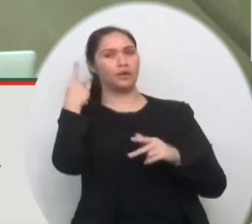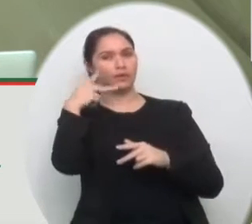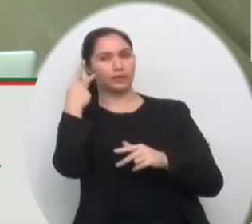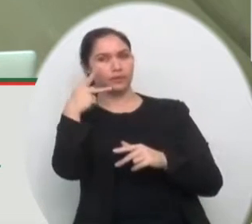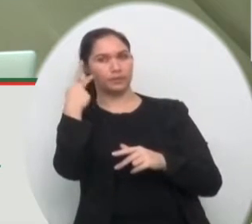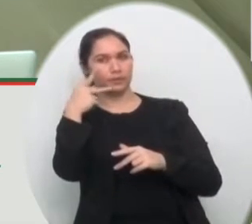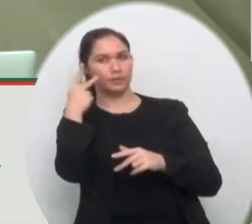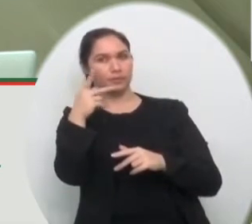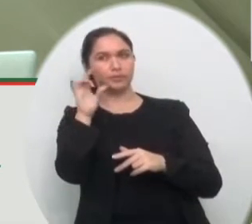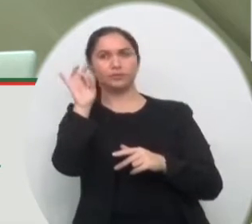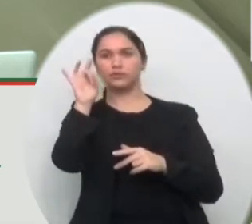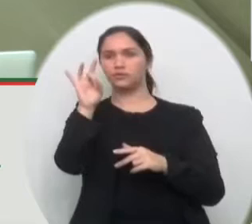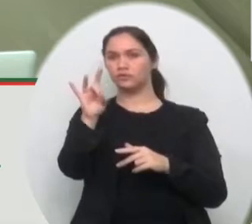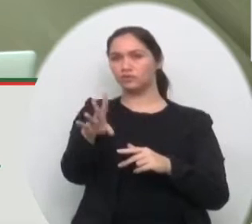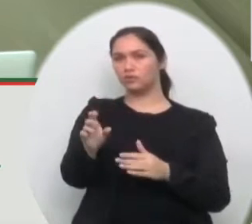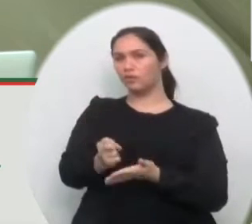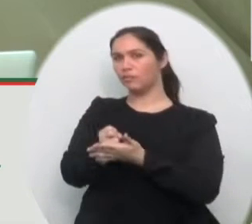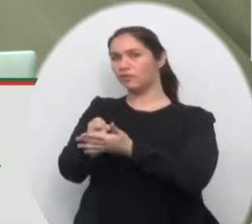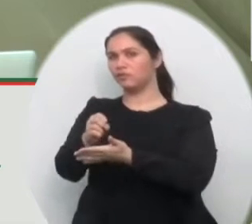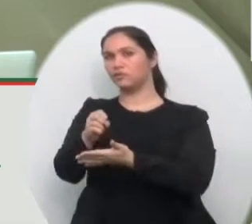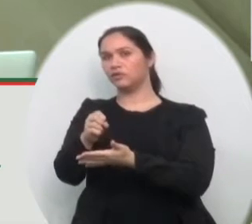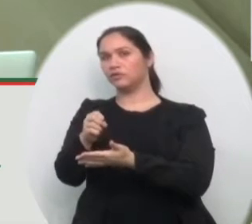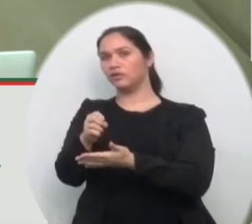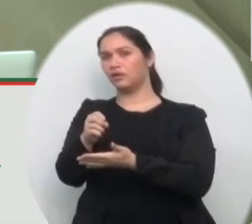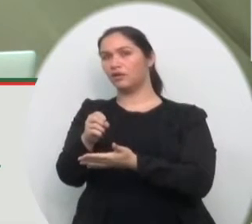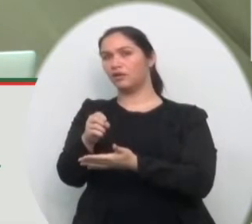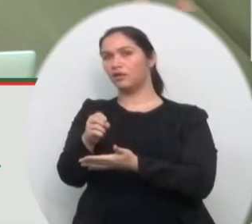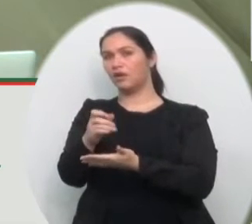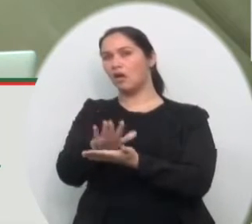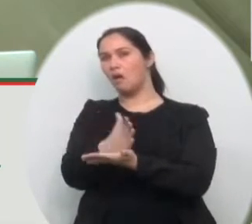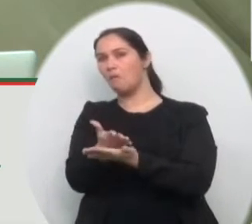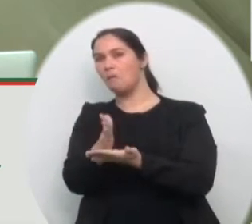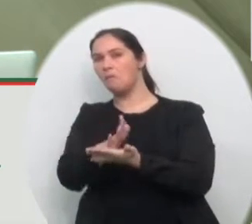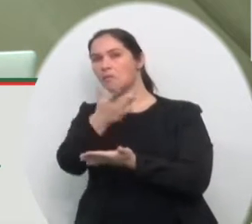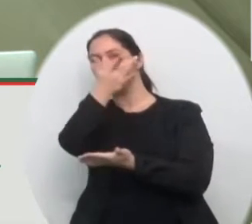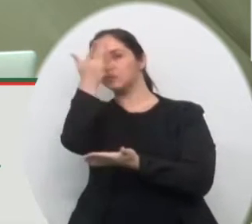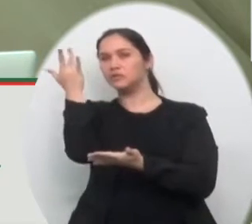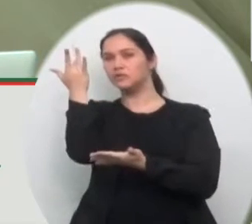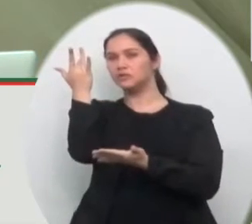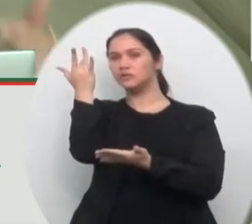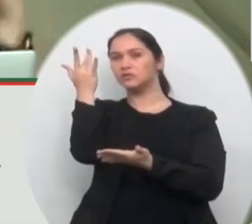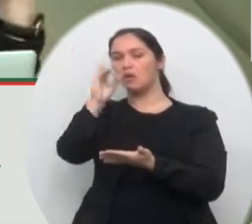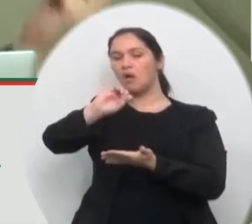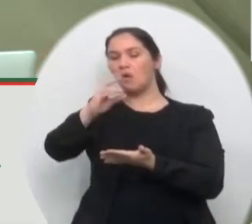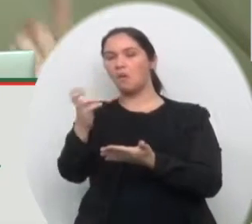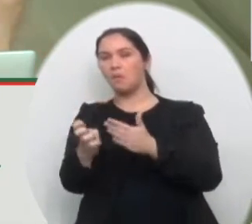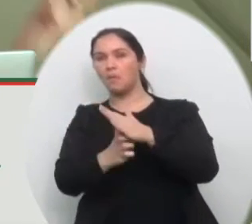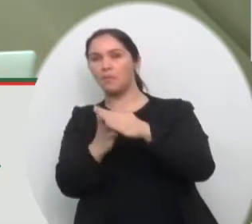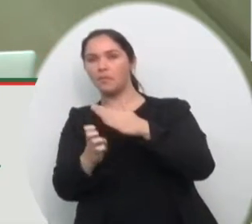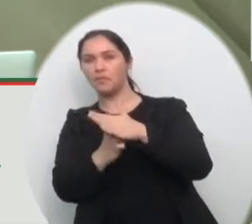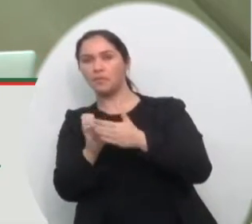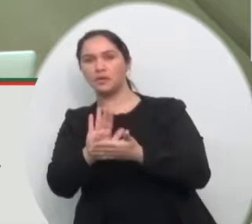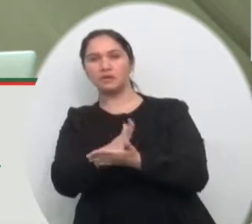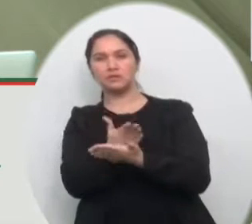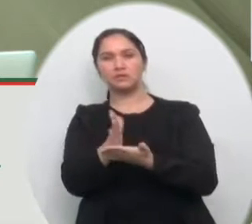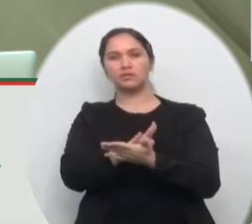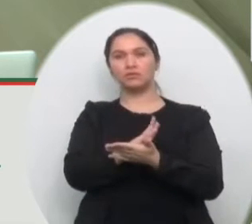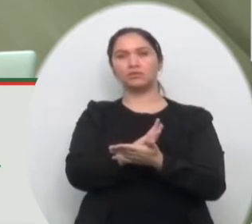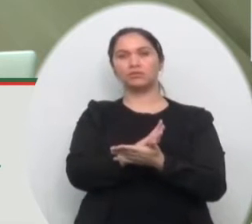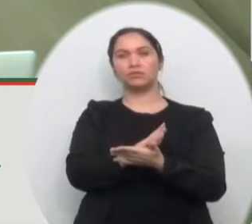favorecendo um, política favorecendo uma empresa, dinheiro tomando conta de uma comunidade favorecendo uma